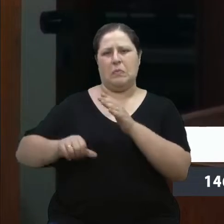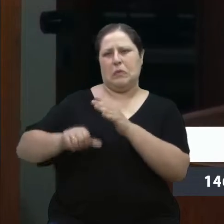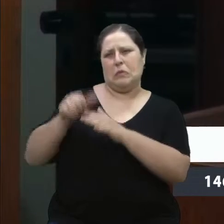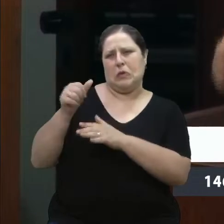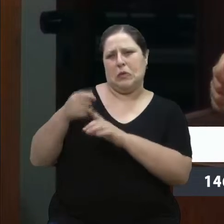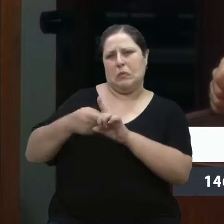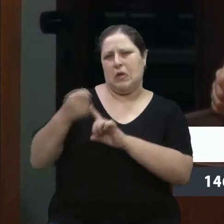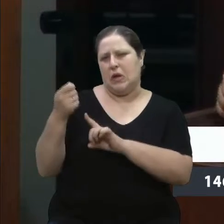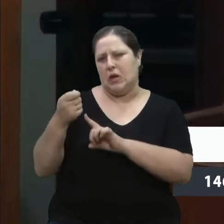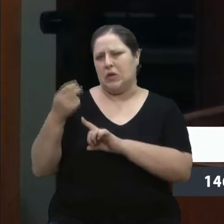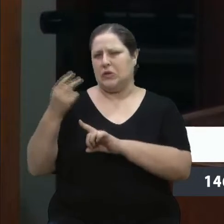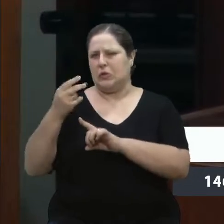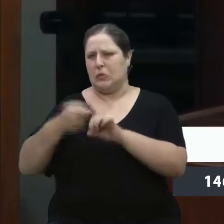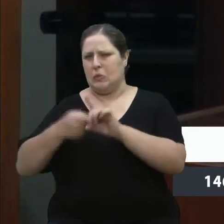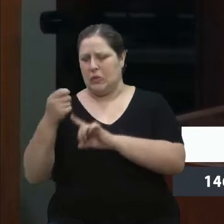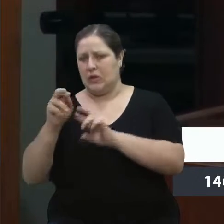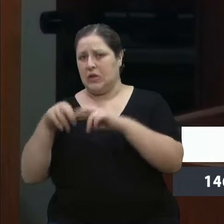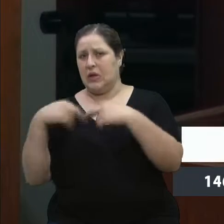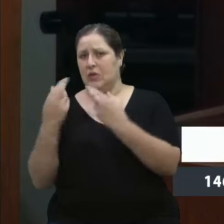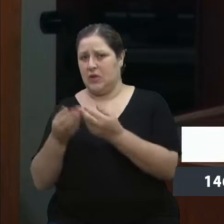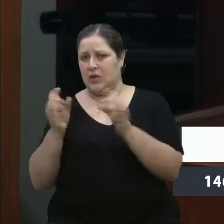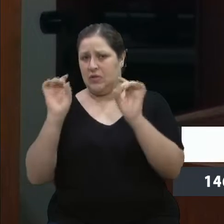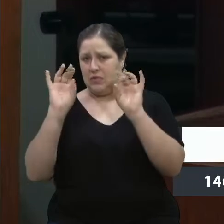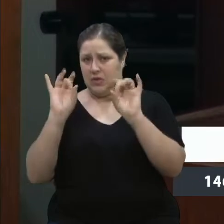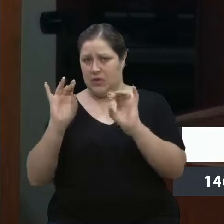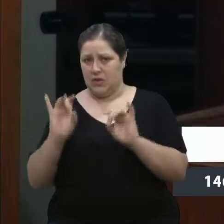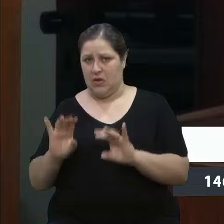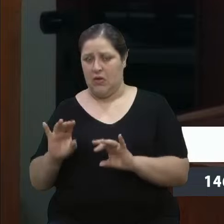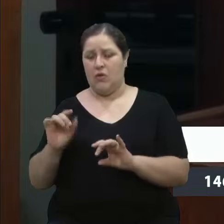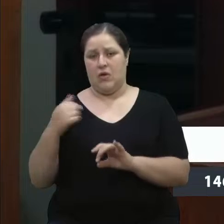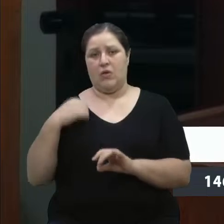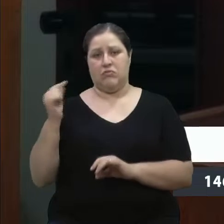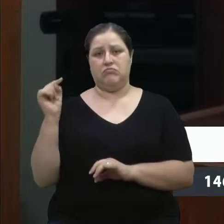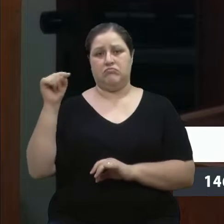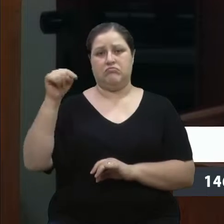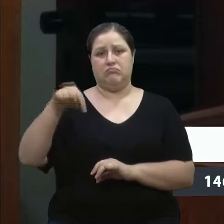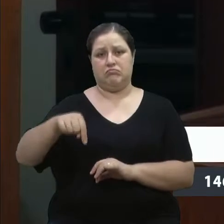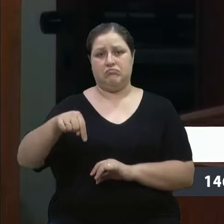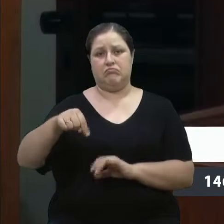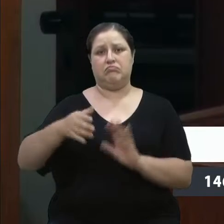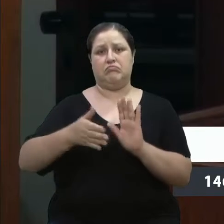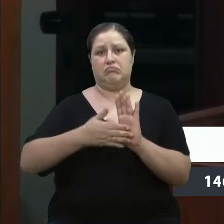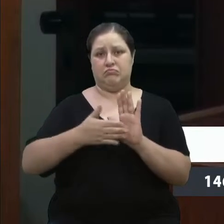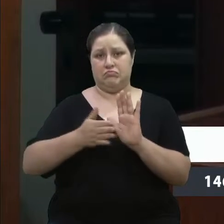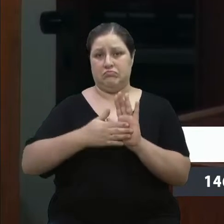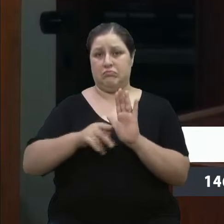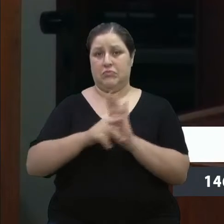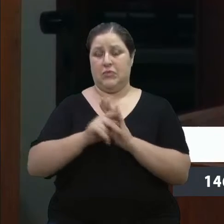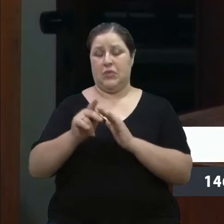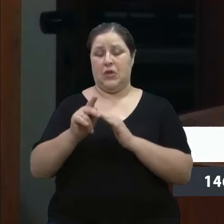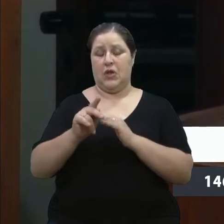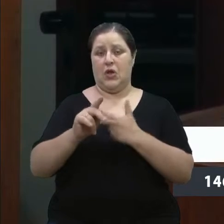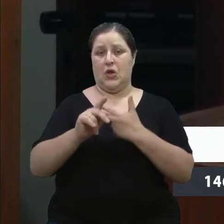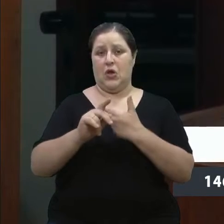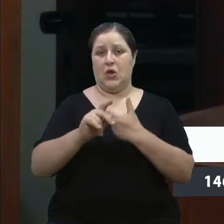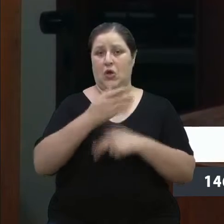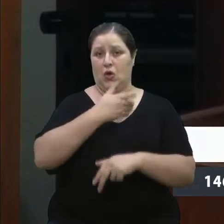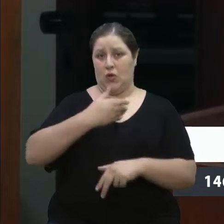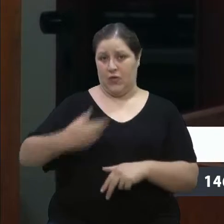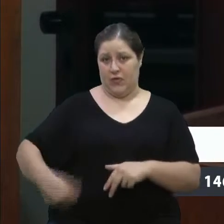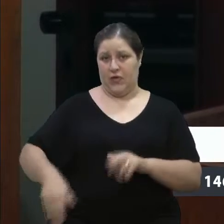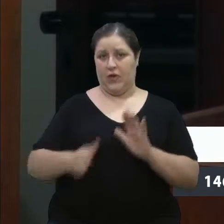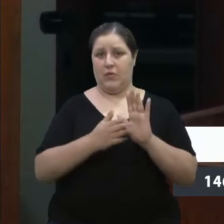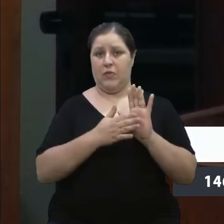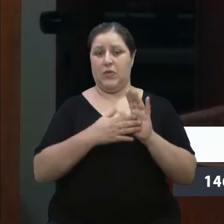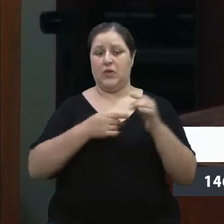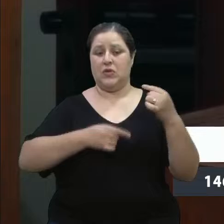mês, numa extraordinária, veio para esse plenário, proposto pelo governo, a discussão aí